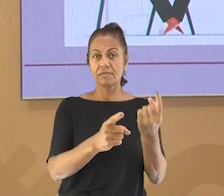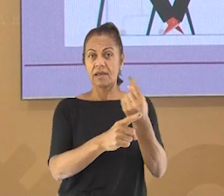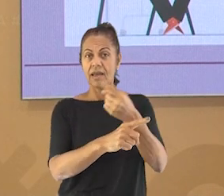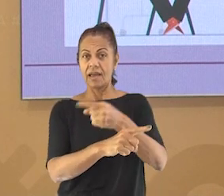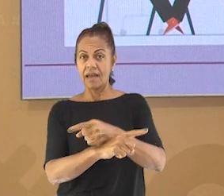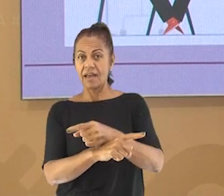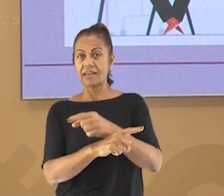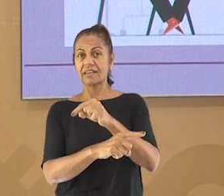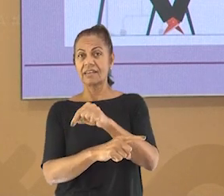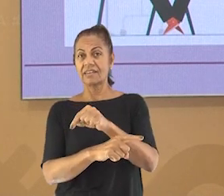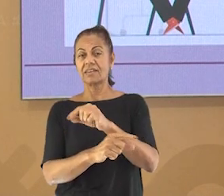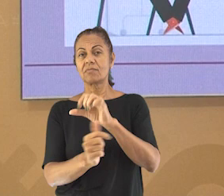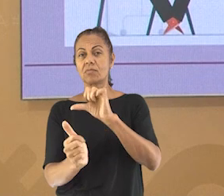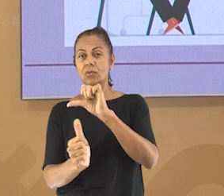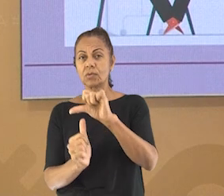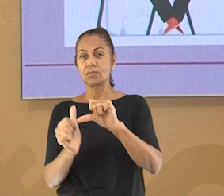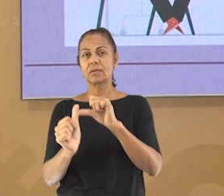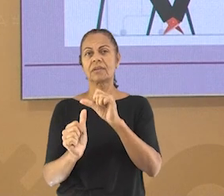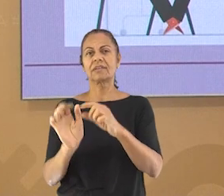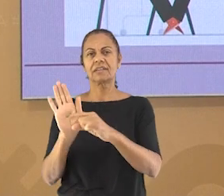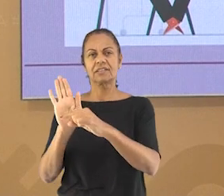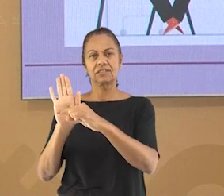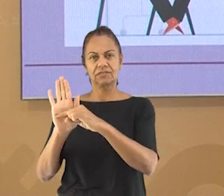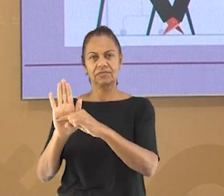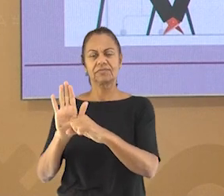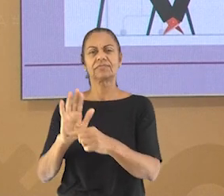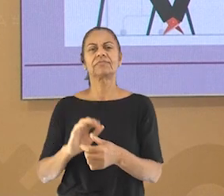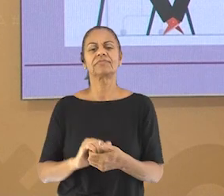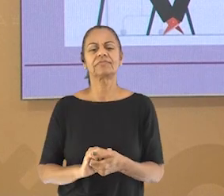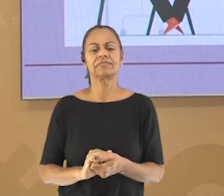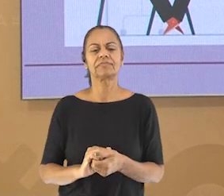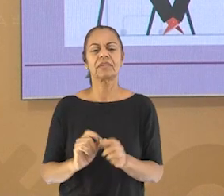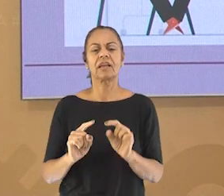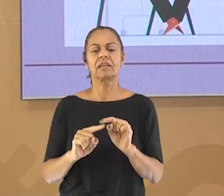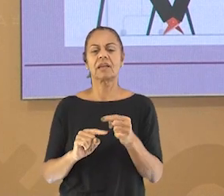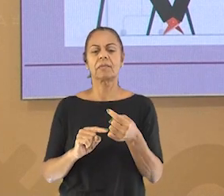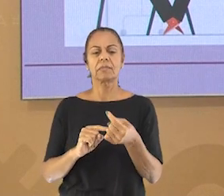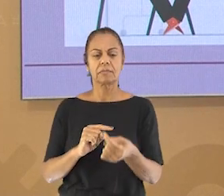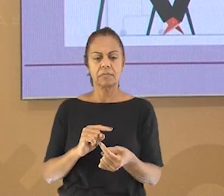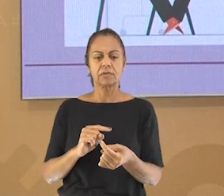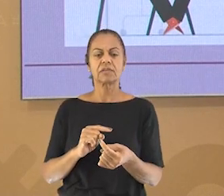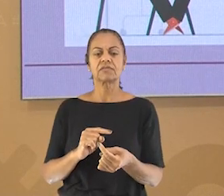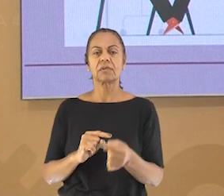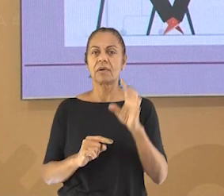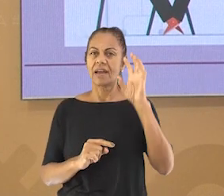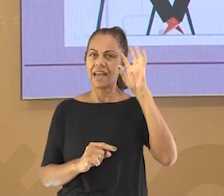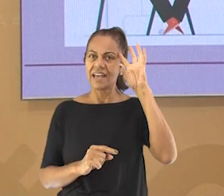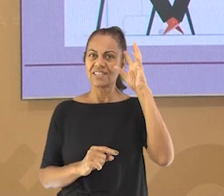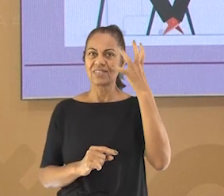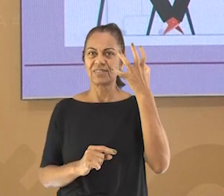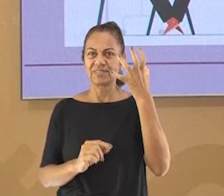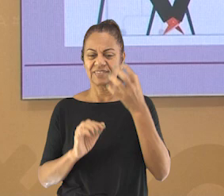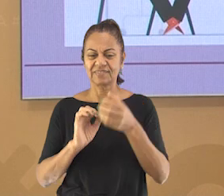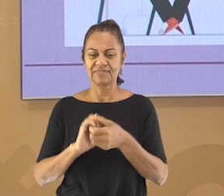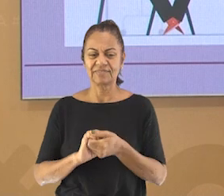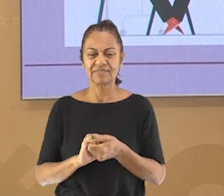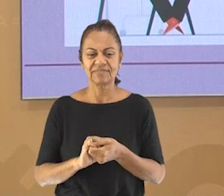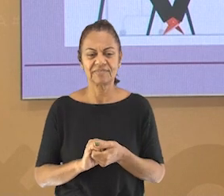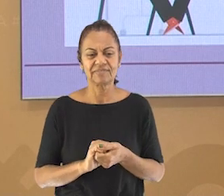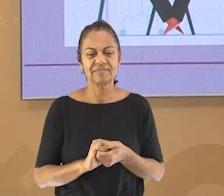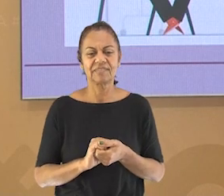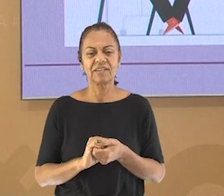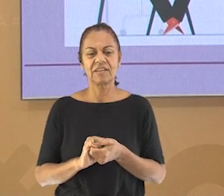eles passam para o outro lado com sinal negativo. Após isso, vamos resolver